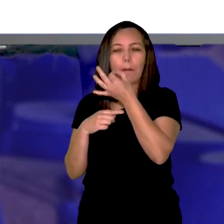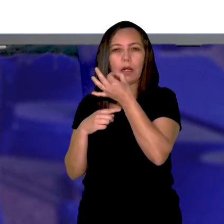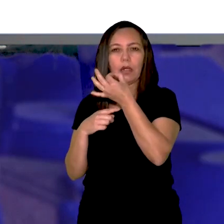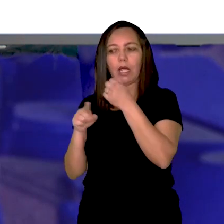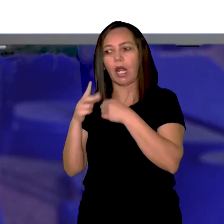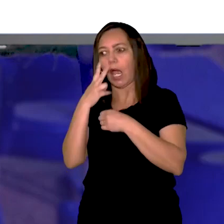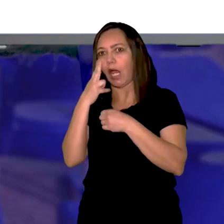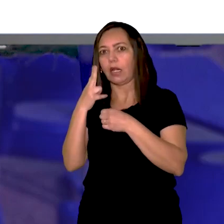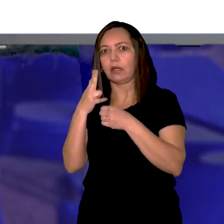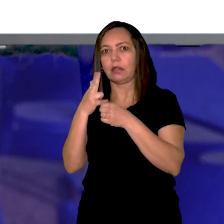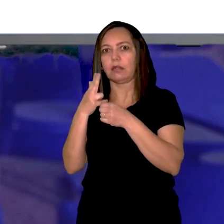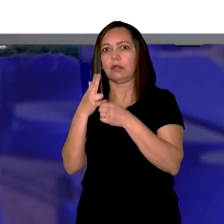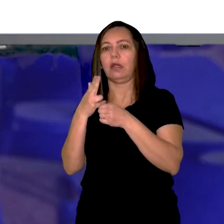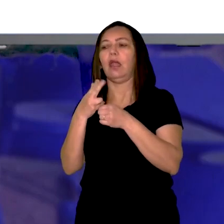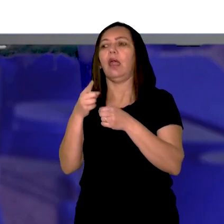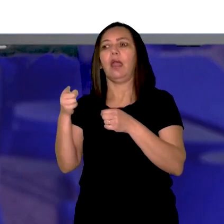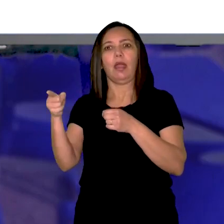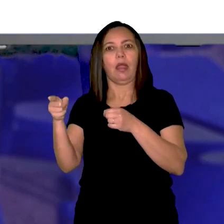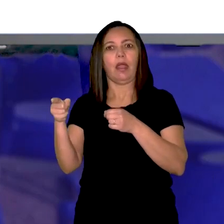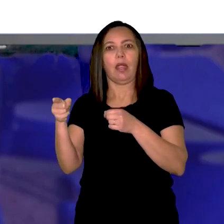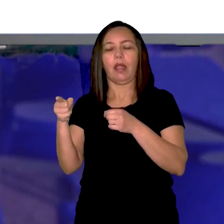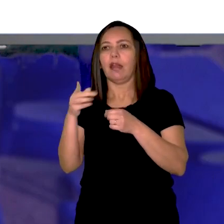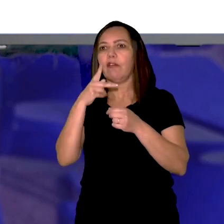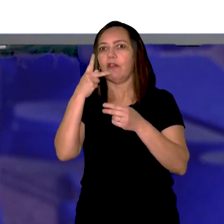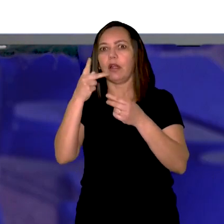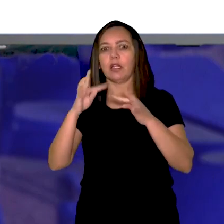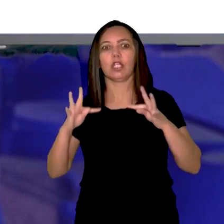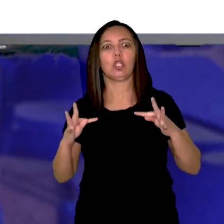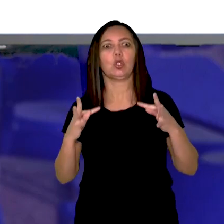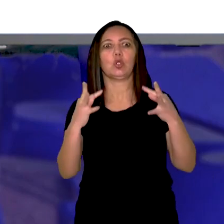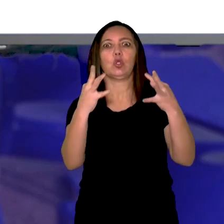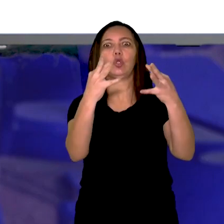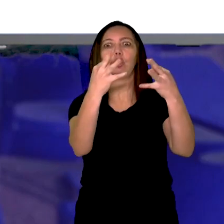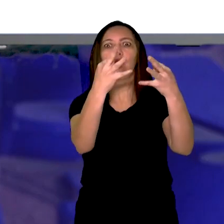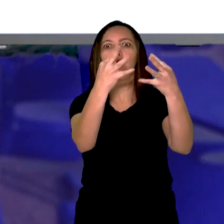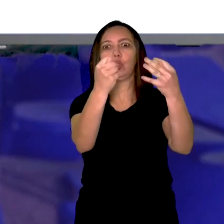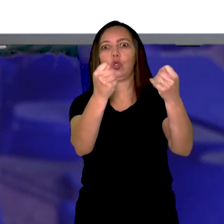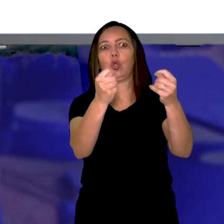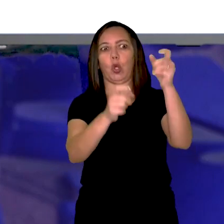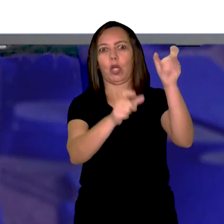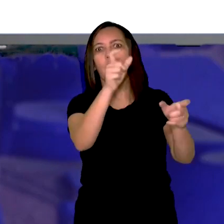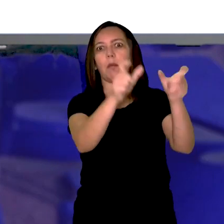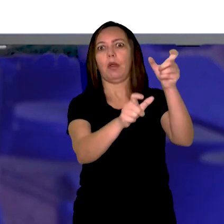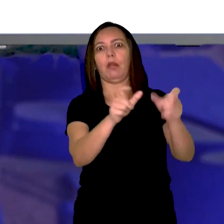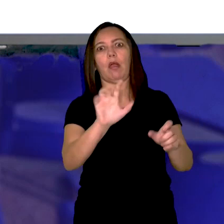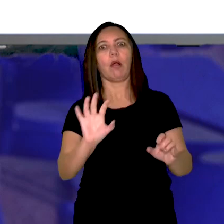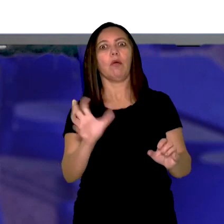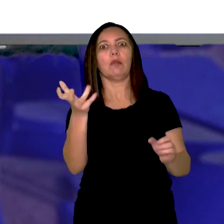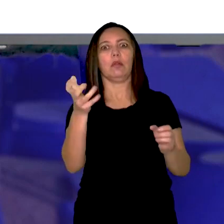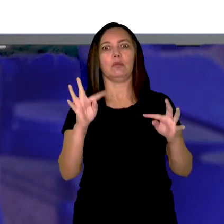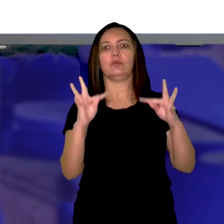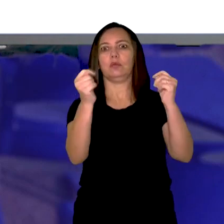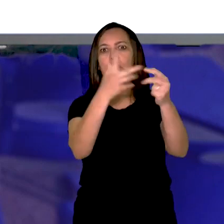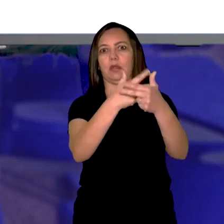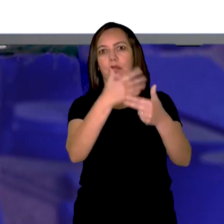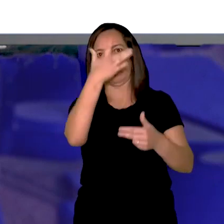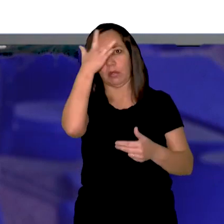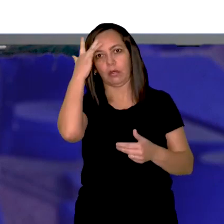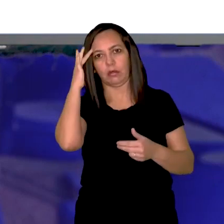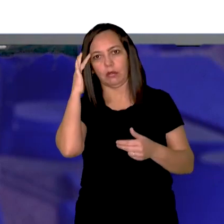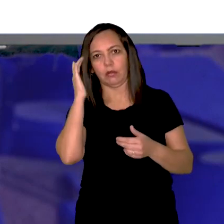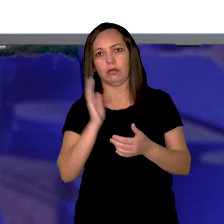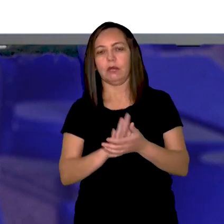ela generaliza, universaliza, como se fosse algo que valesse para todos. Só